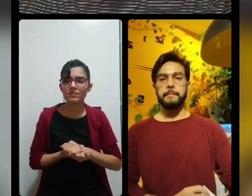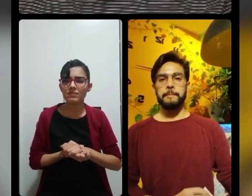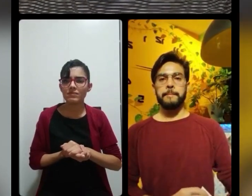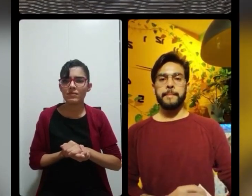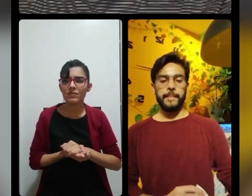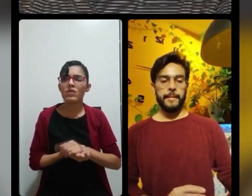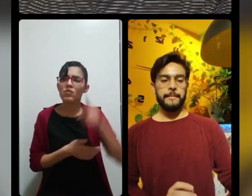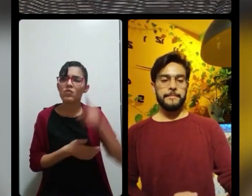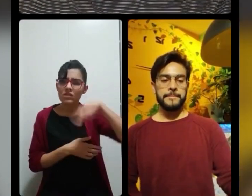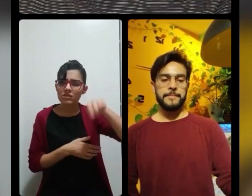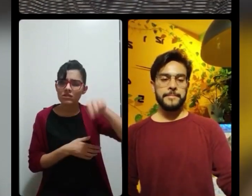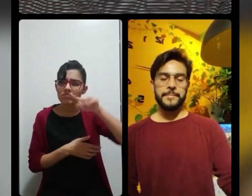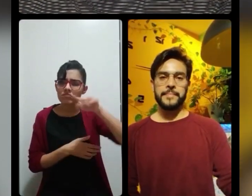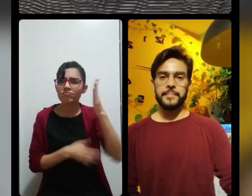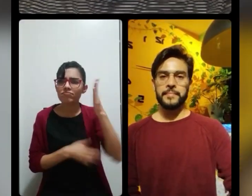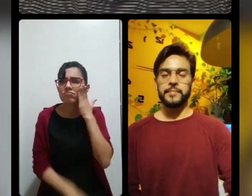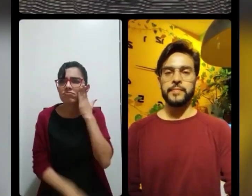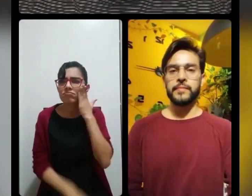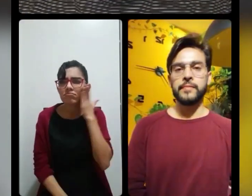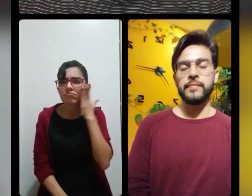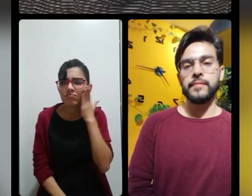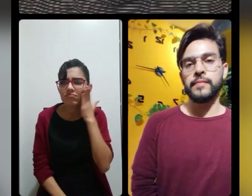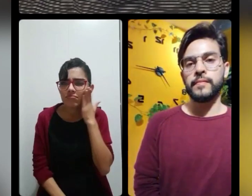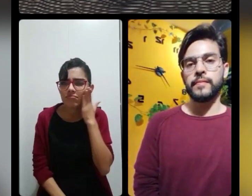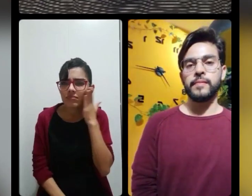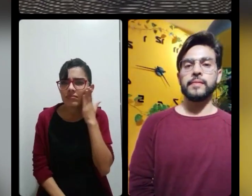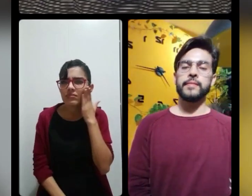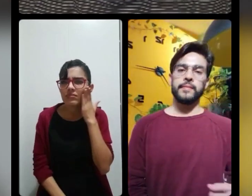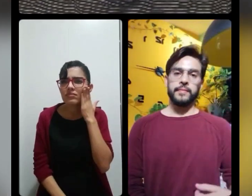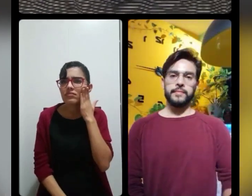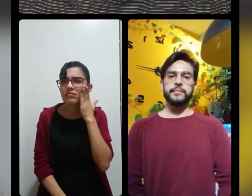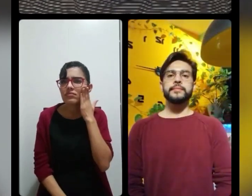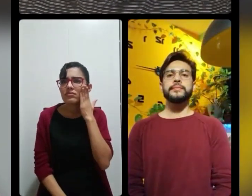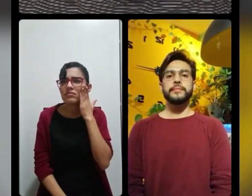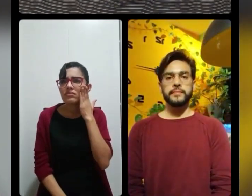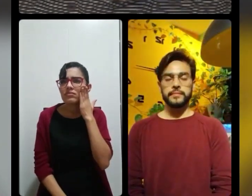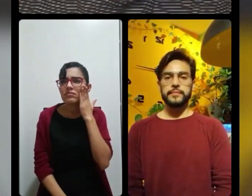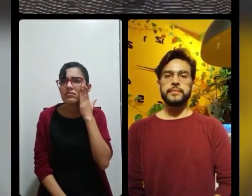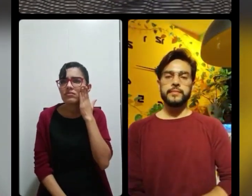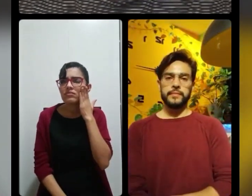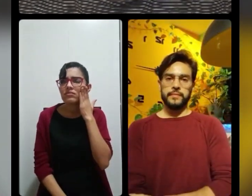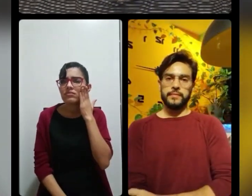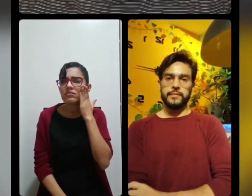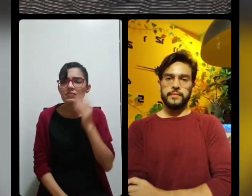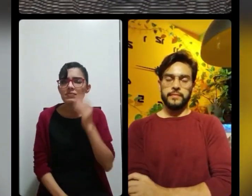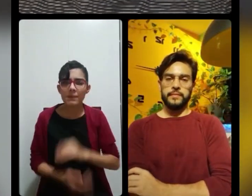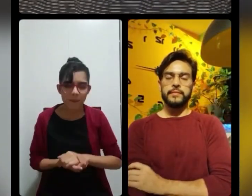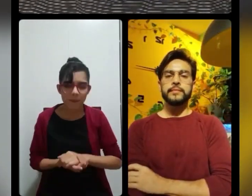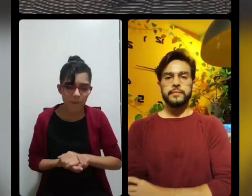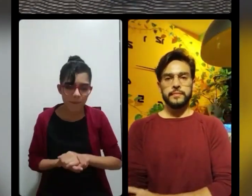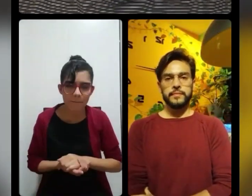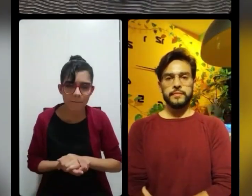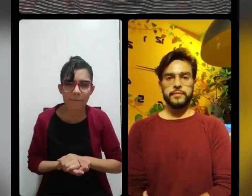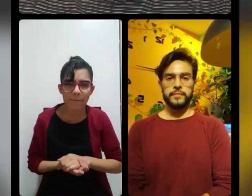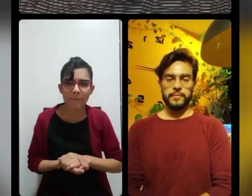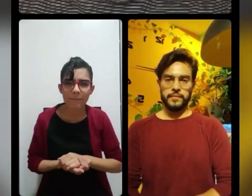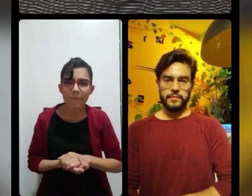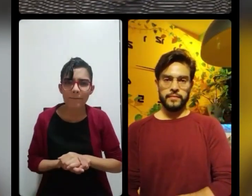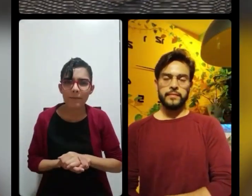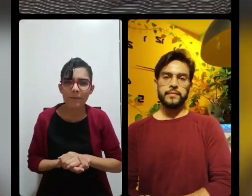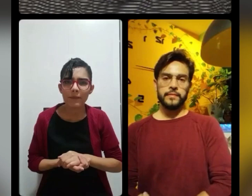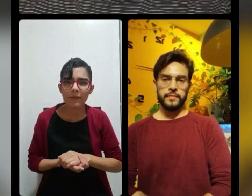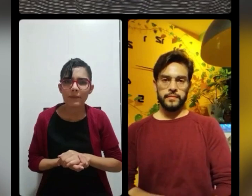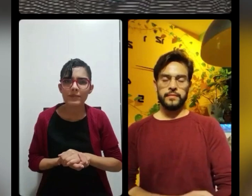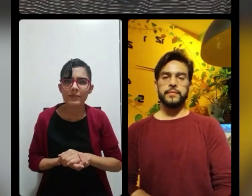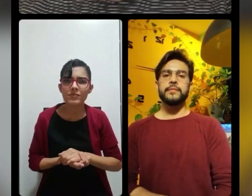fim, tudo isso começa com o corpo fala de Pierre Weil, ou Pierre Weil, como se dizia. Né? Todo mundo tinha o corpo